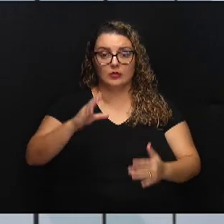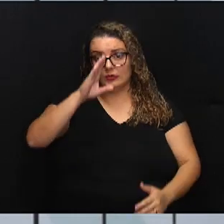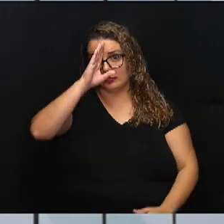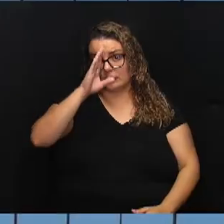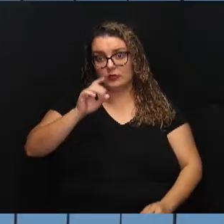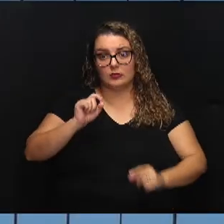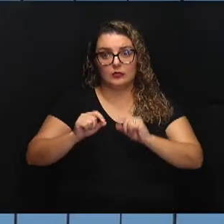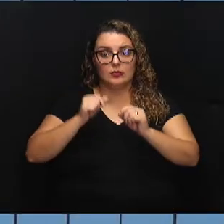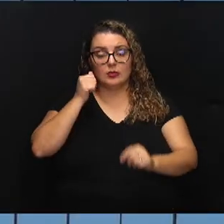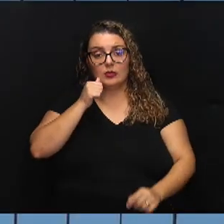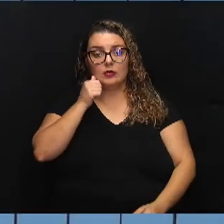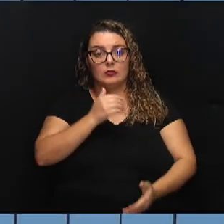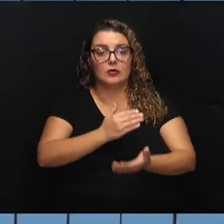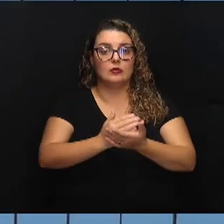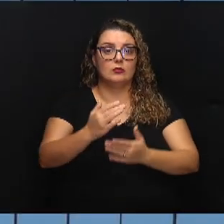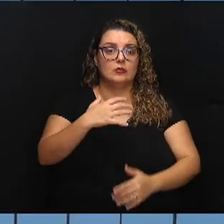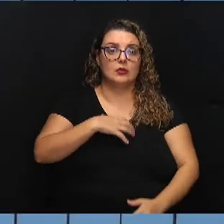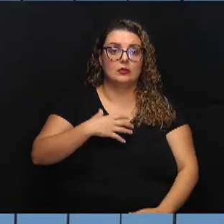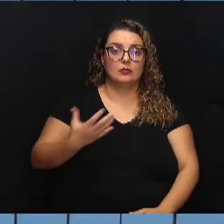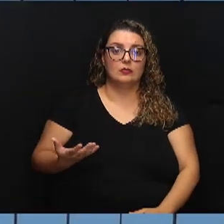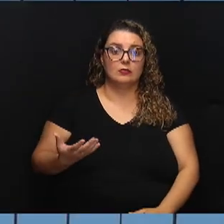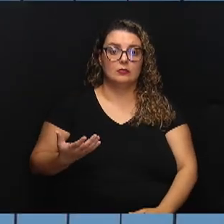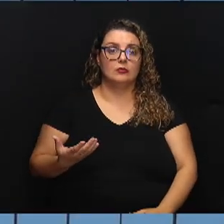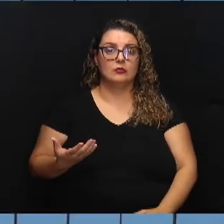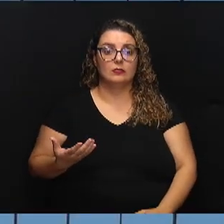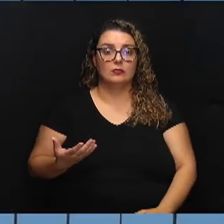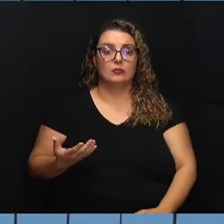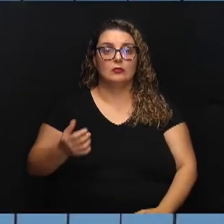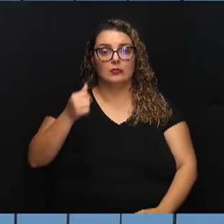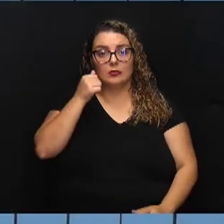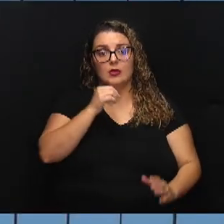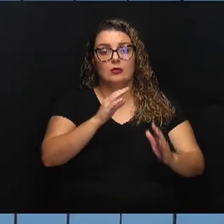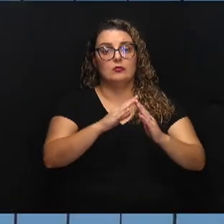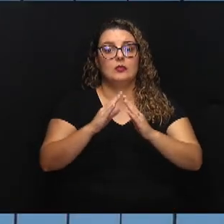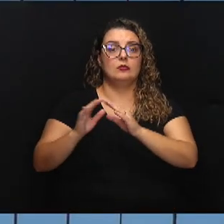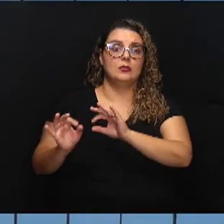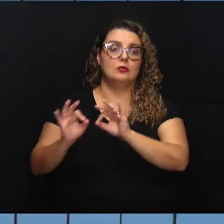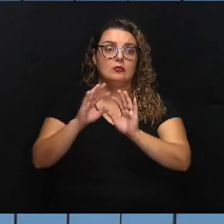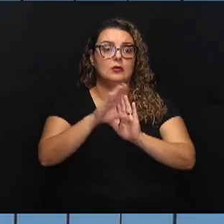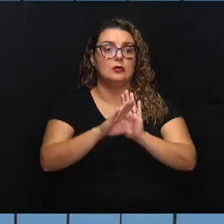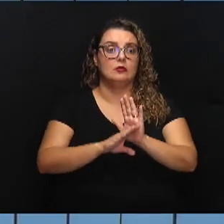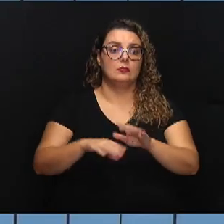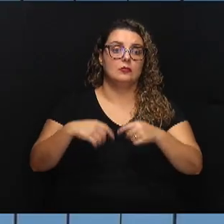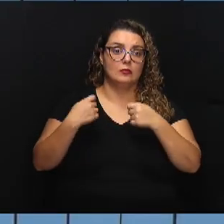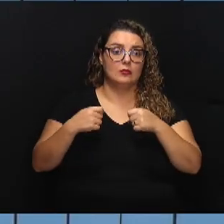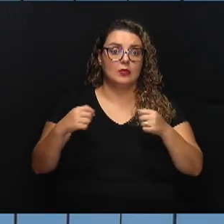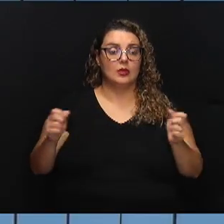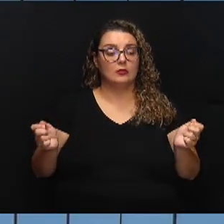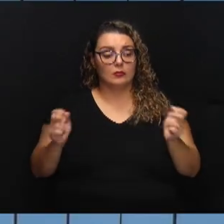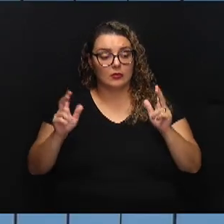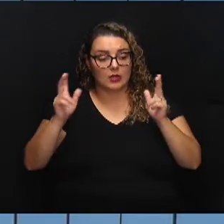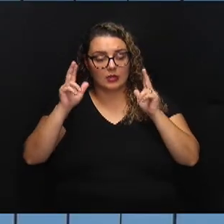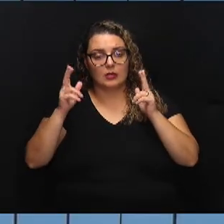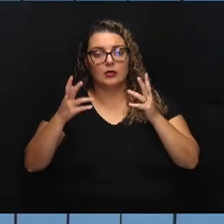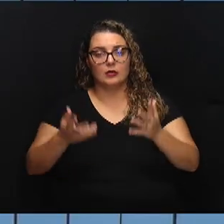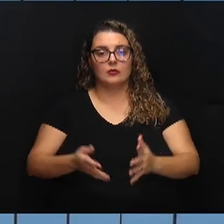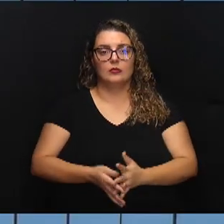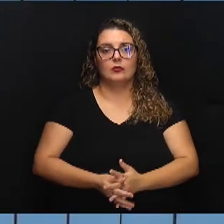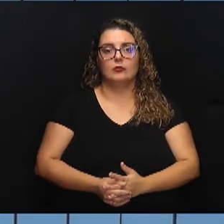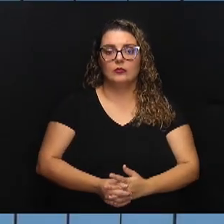que a mulher começa a sentir? O que a mulher que está em casa acompanhando o programa, o que ela precisa ficar alerta